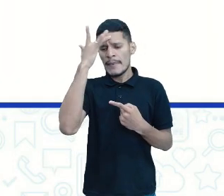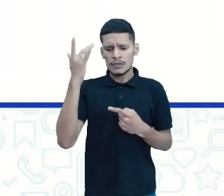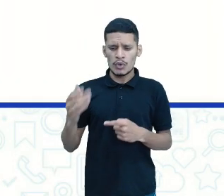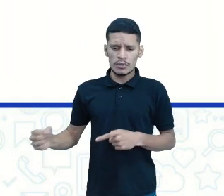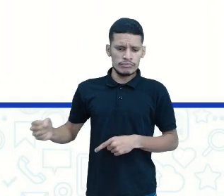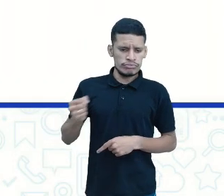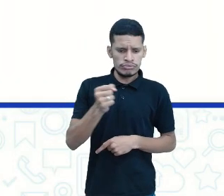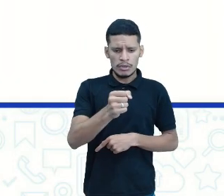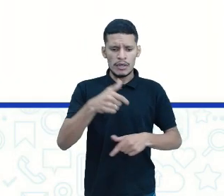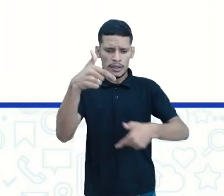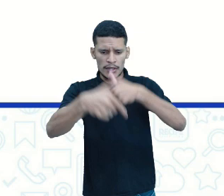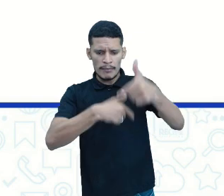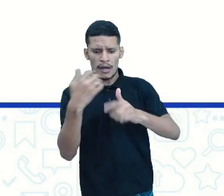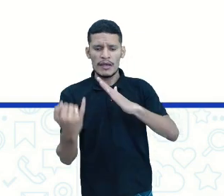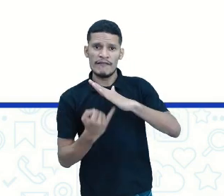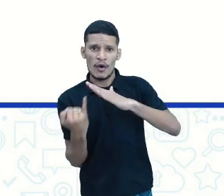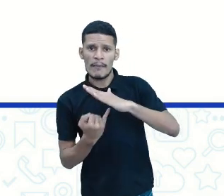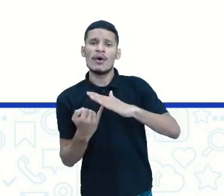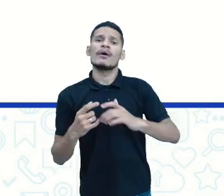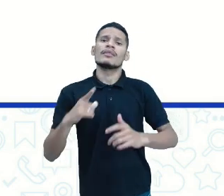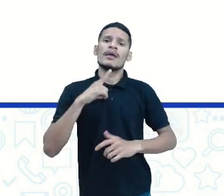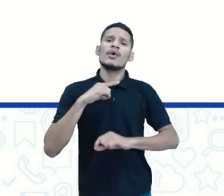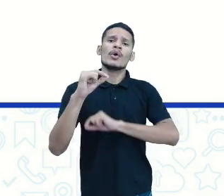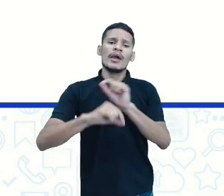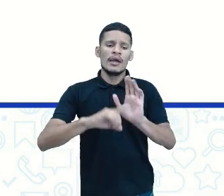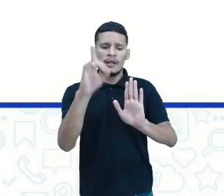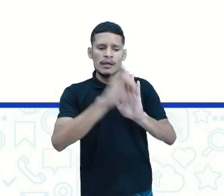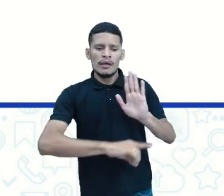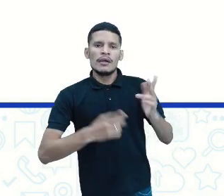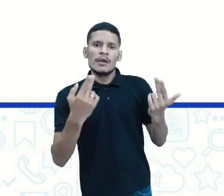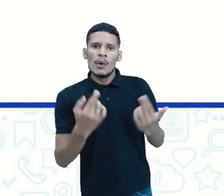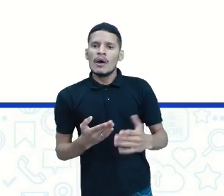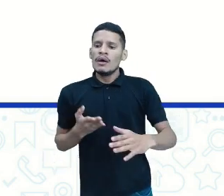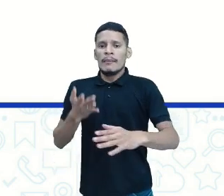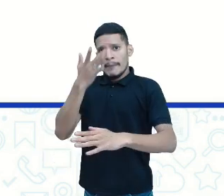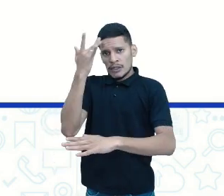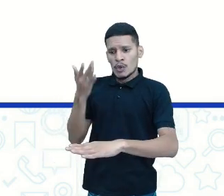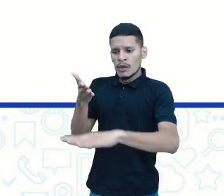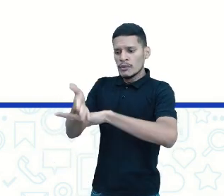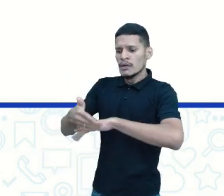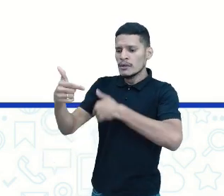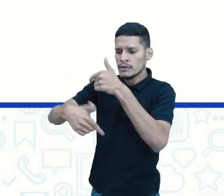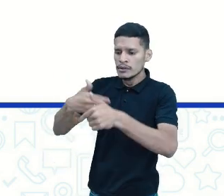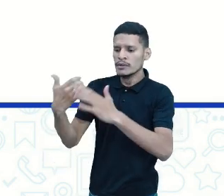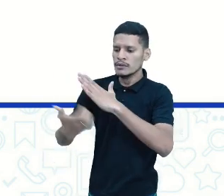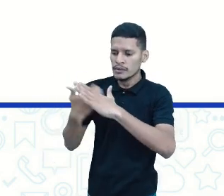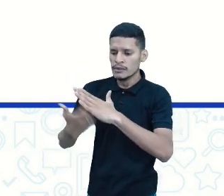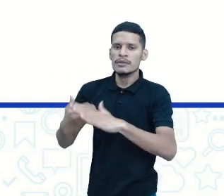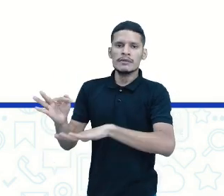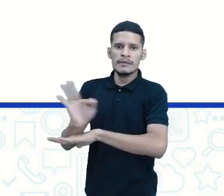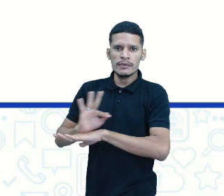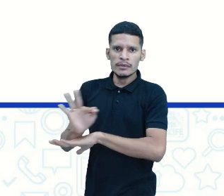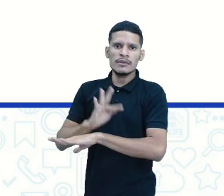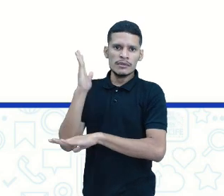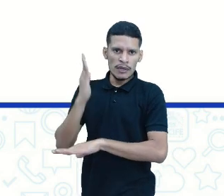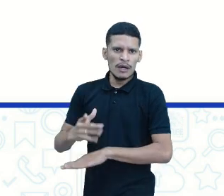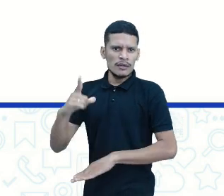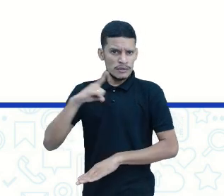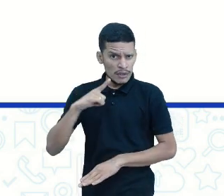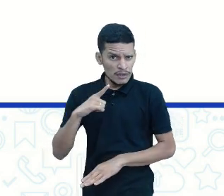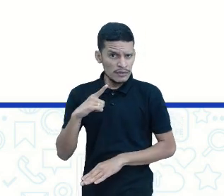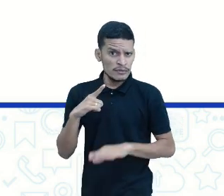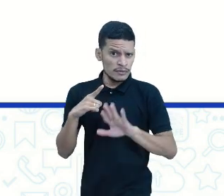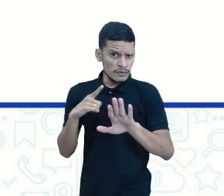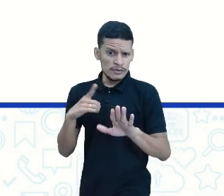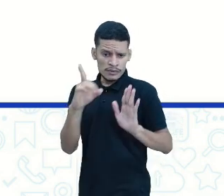inseridas nas condições de trabalho informal possuem os mesmos direitos de quem trabalha em uma empresa, num trabalho formalizado. Será que essas pessoas possuem os